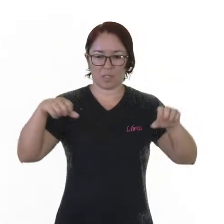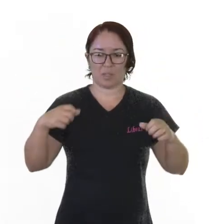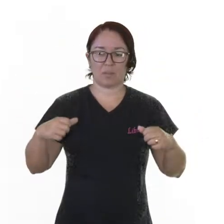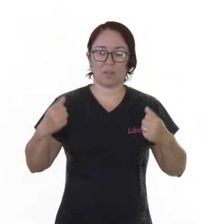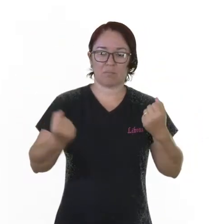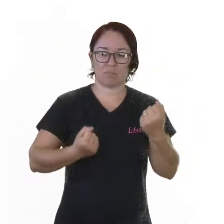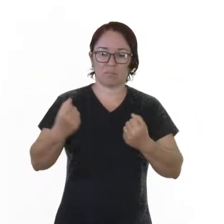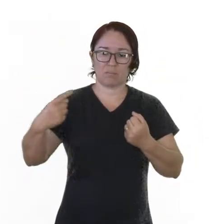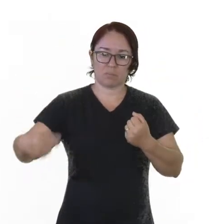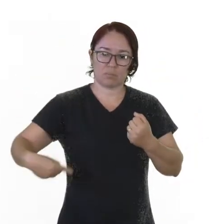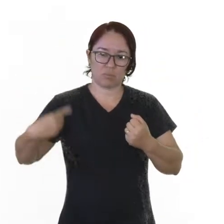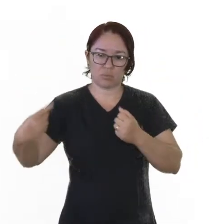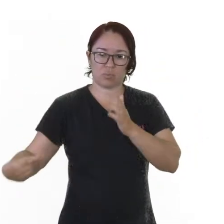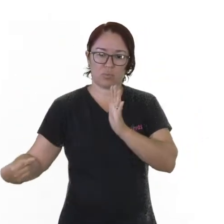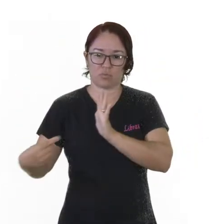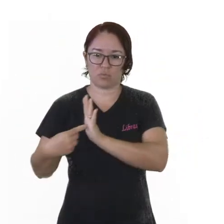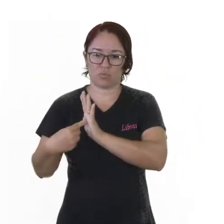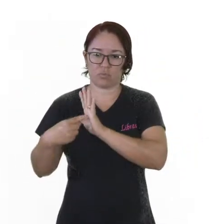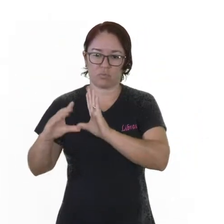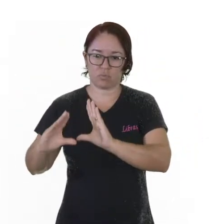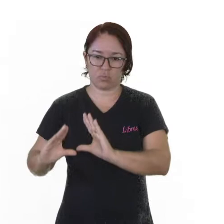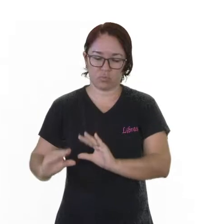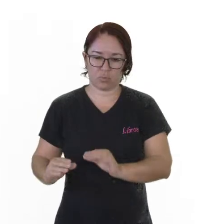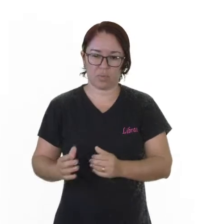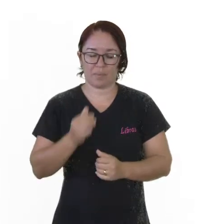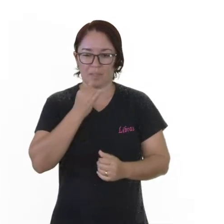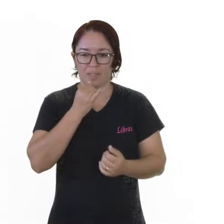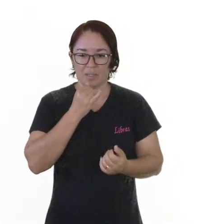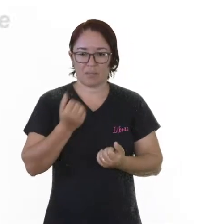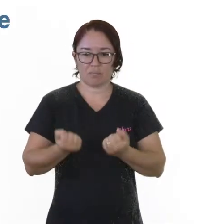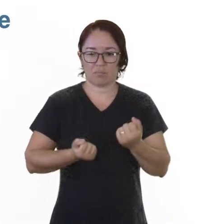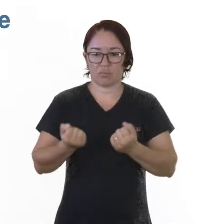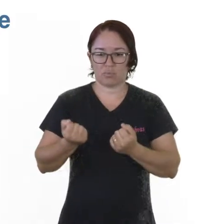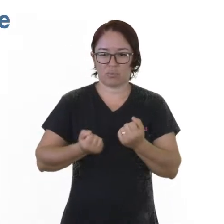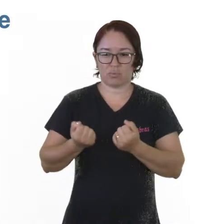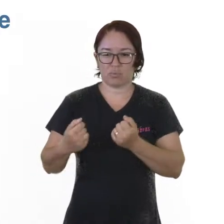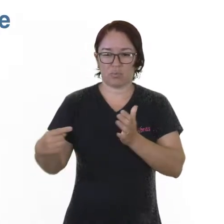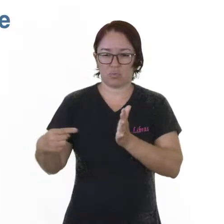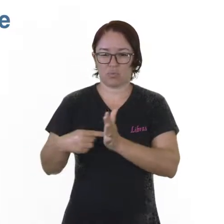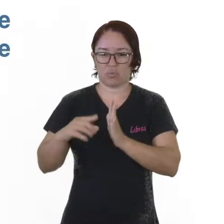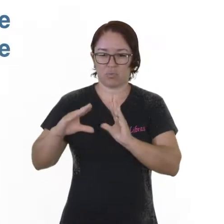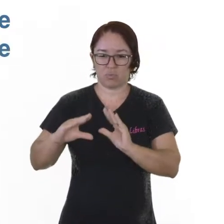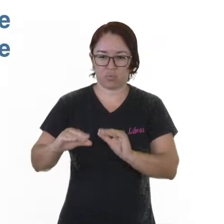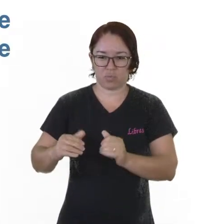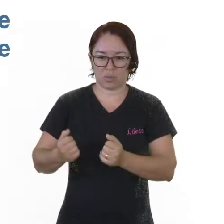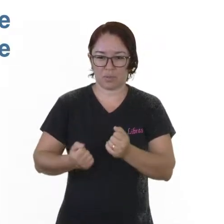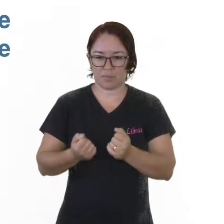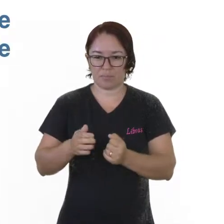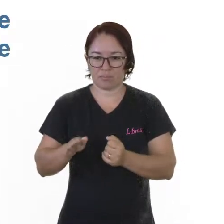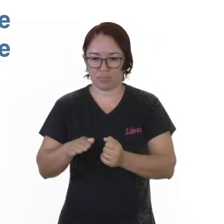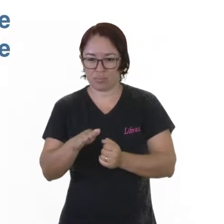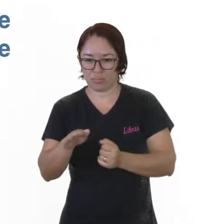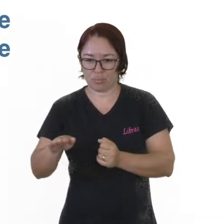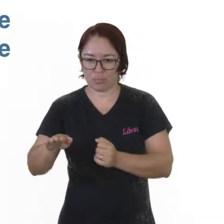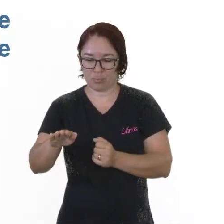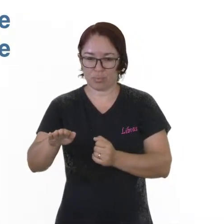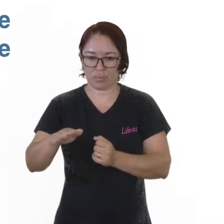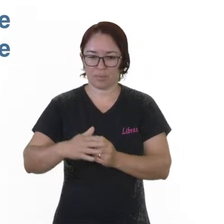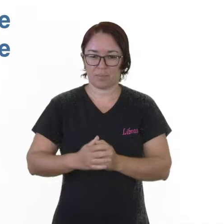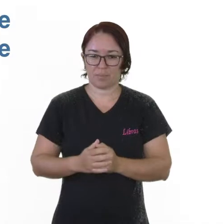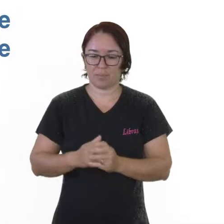estava encostado no meio-fio, com o pneu furado. De pé, ao lado do carro,